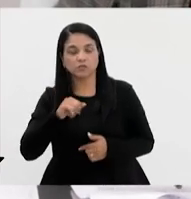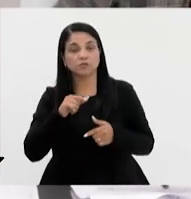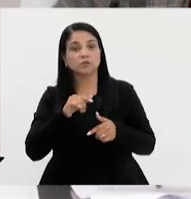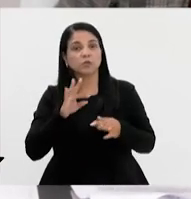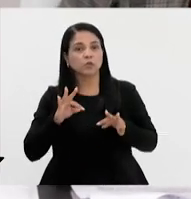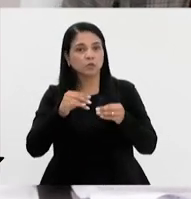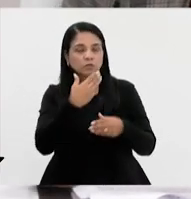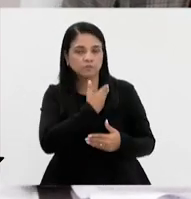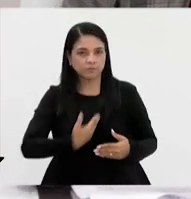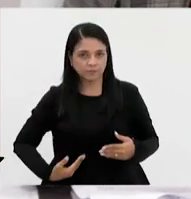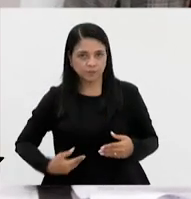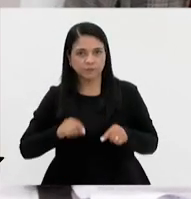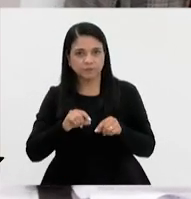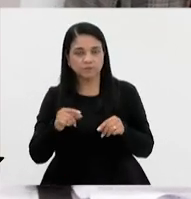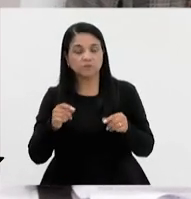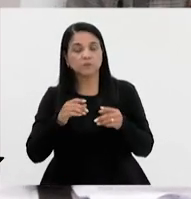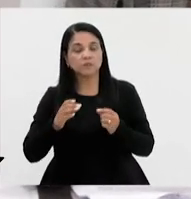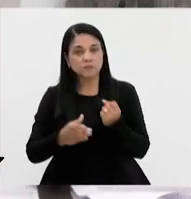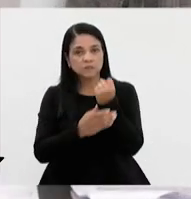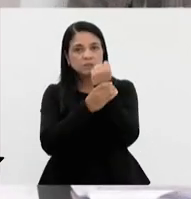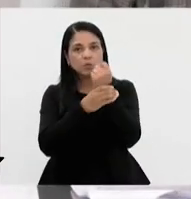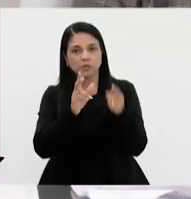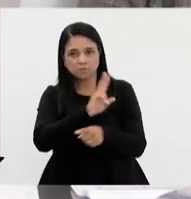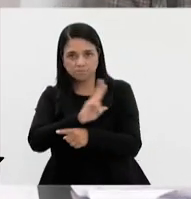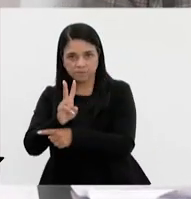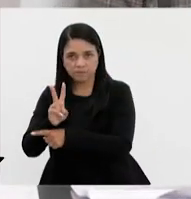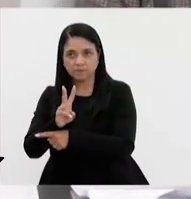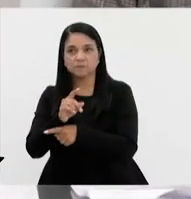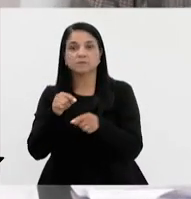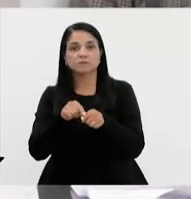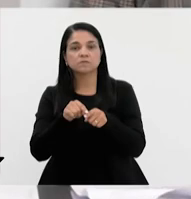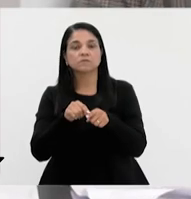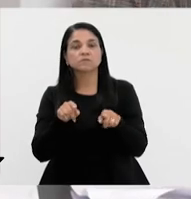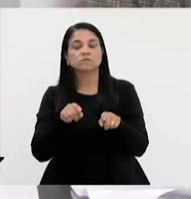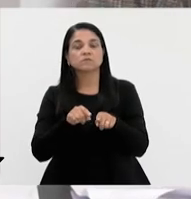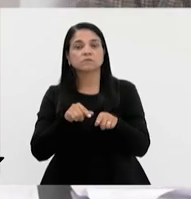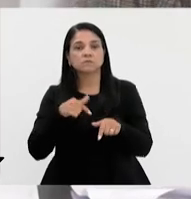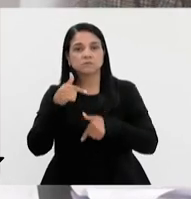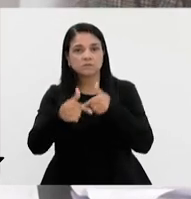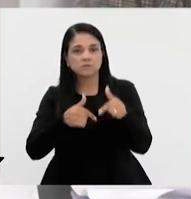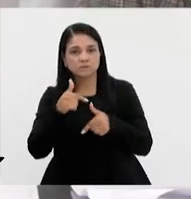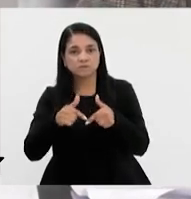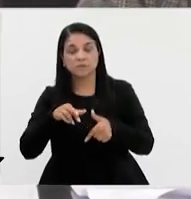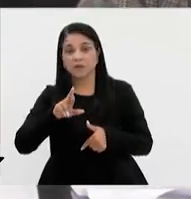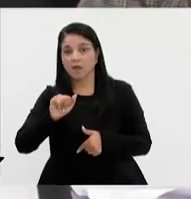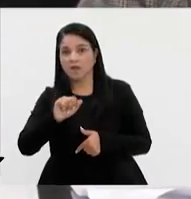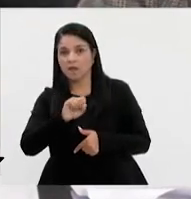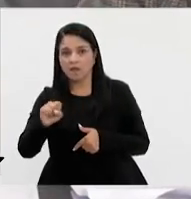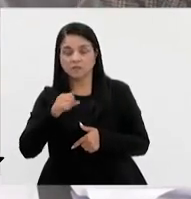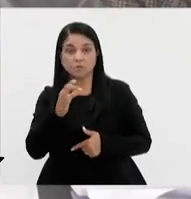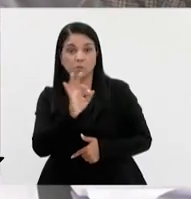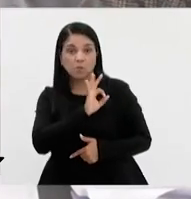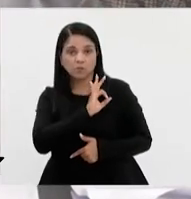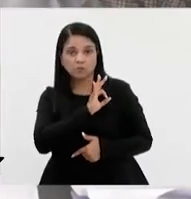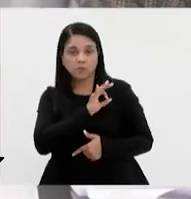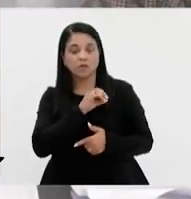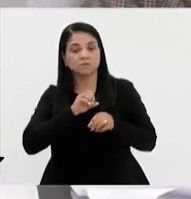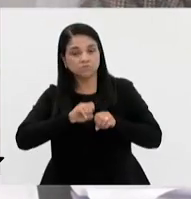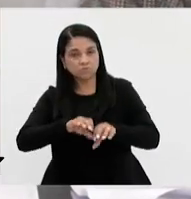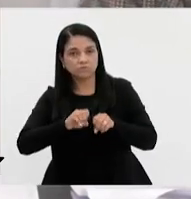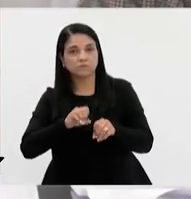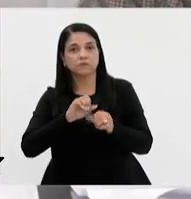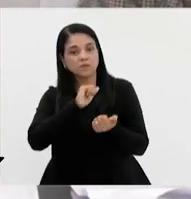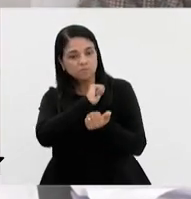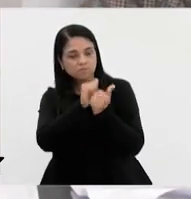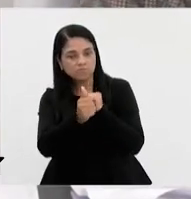postos remanescentes do Programa Segurança Presente por meio do Regime Adicional de Serviço, RAS, para que policiais ministrem aulas de esporte em